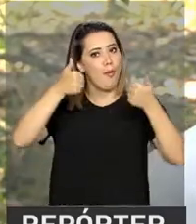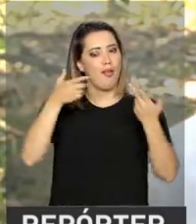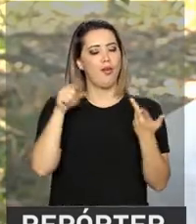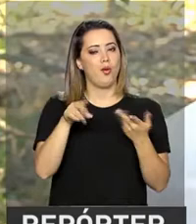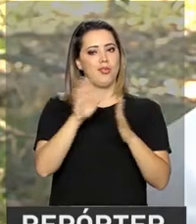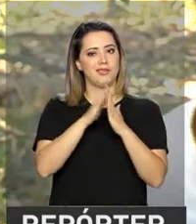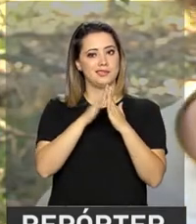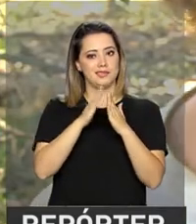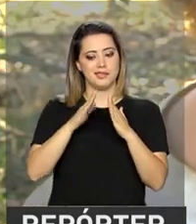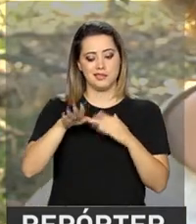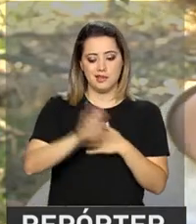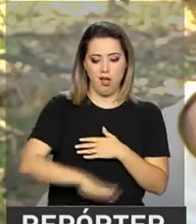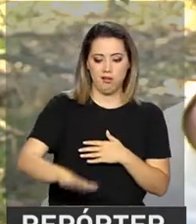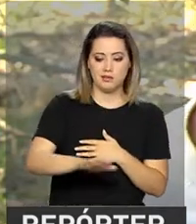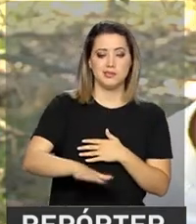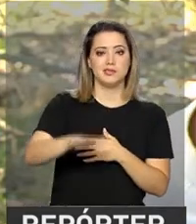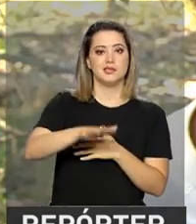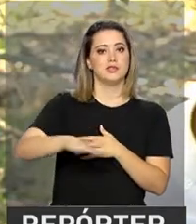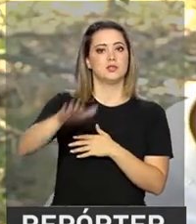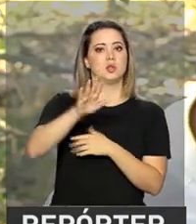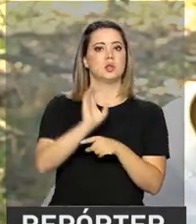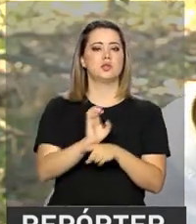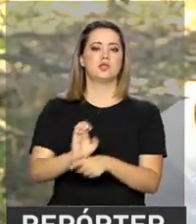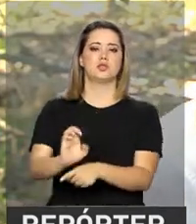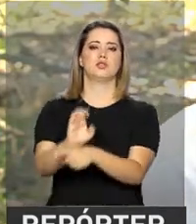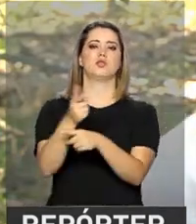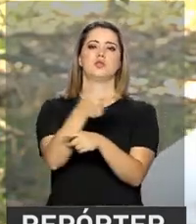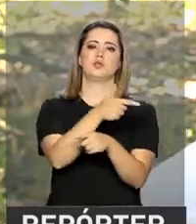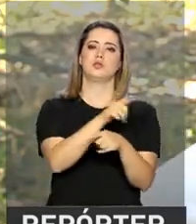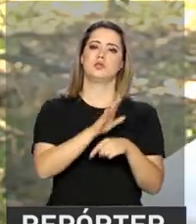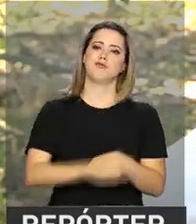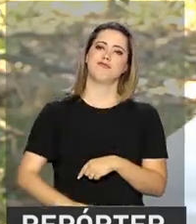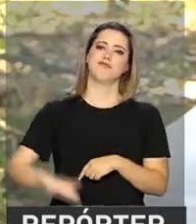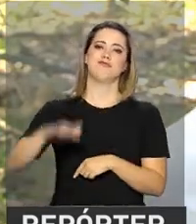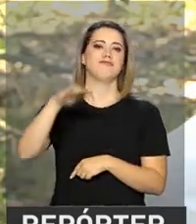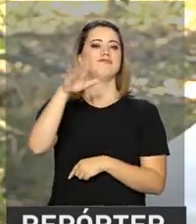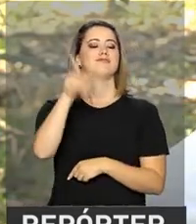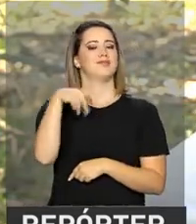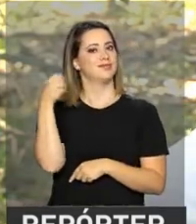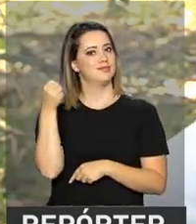crianças, não só da minha comunidade, como do estado e outras crianças. É ótimo, né?